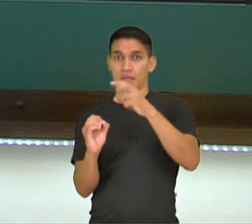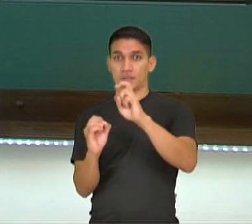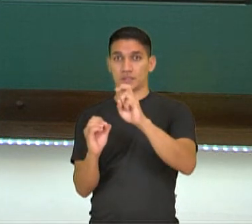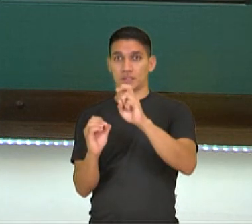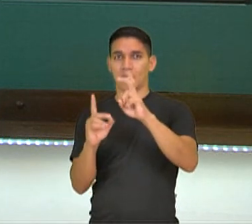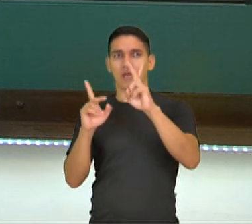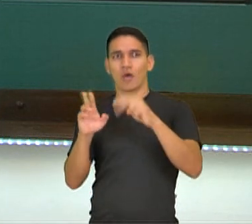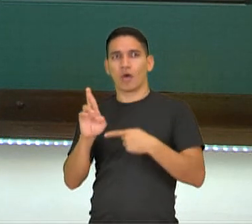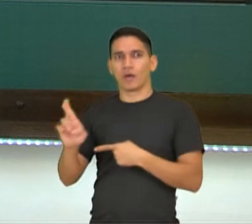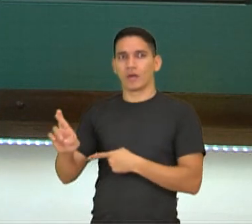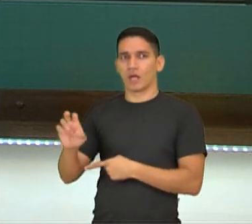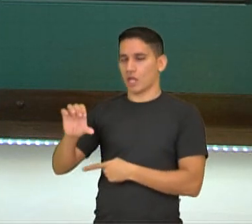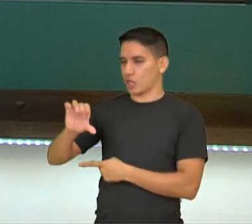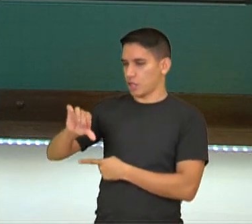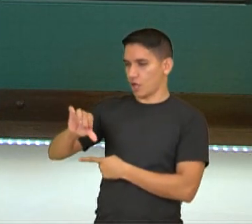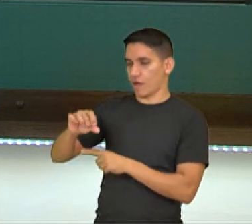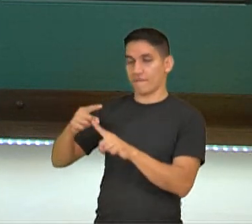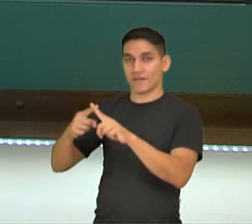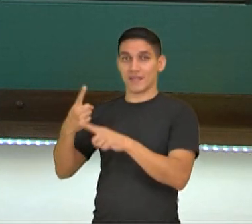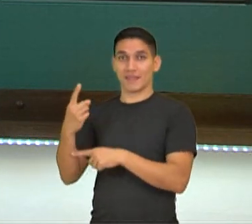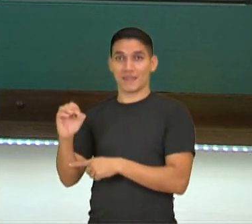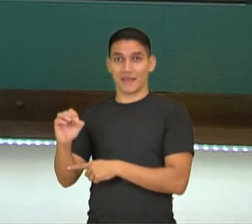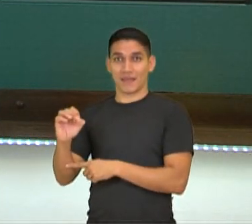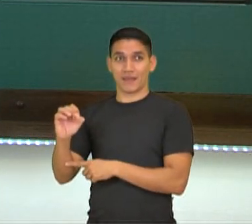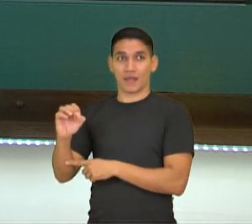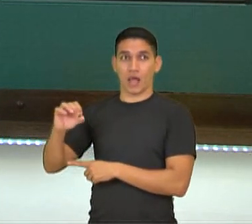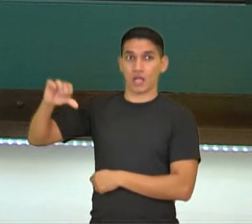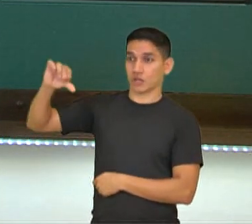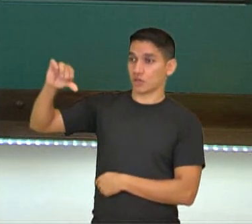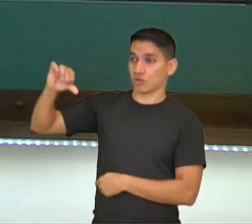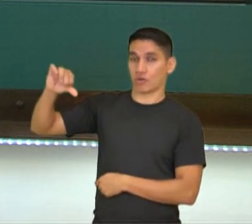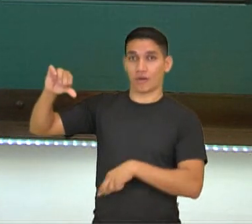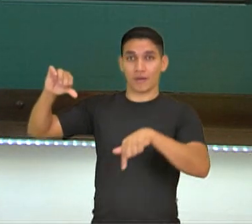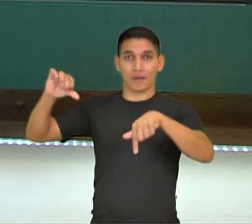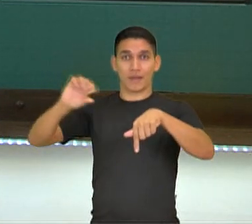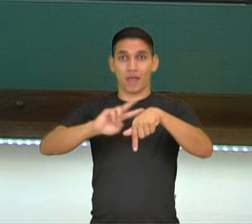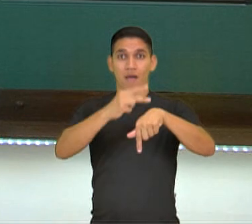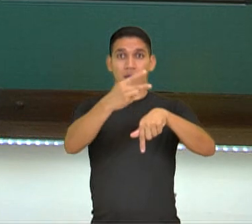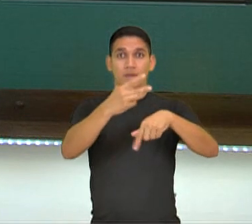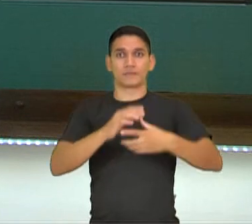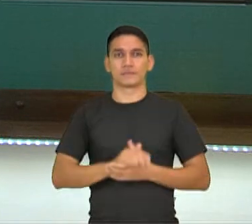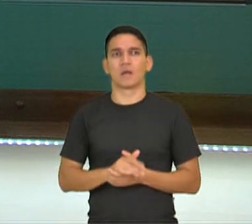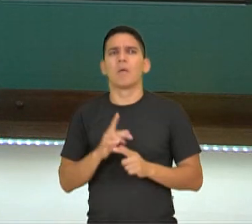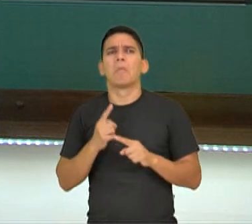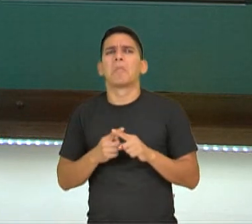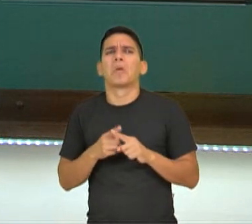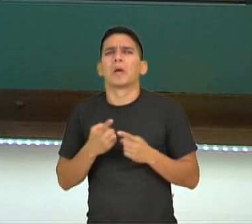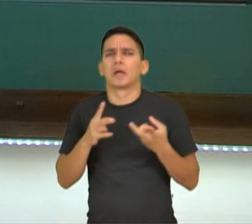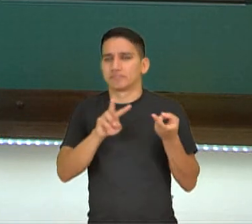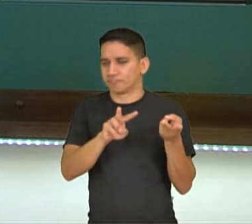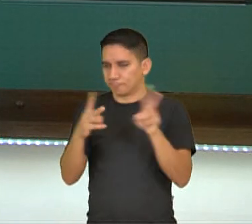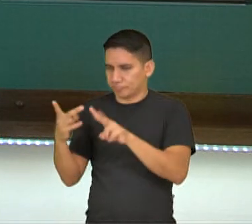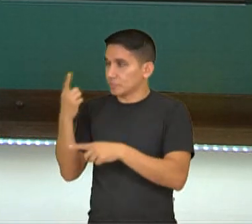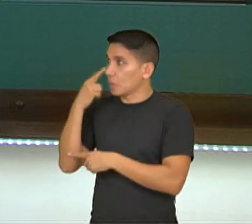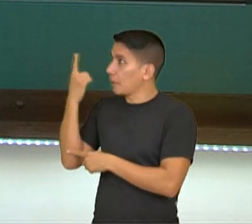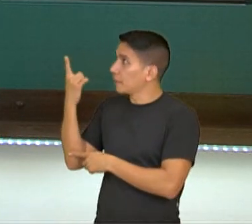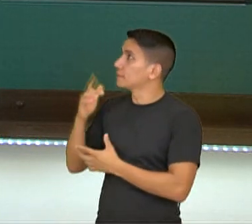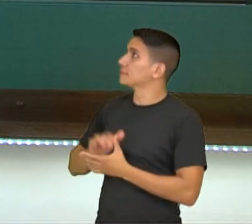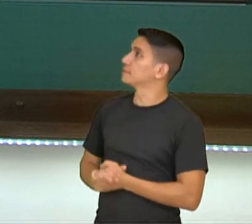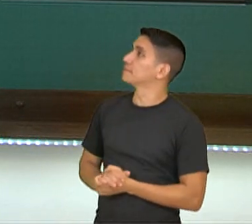10 elevado a nona, que é o quadrado. Por quê? Porque nós pegamos esse valor 10 elevado a menos 4, passamos multiplicando 10 elevado a menos